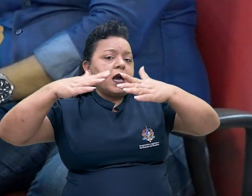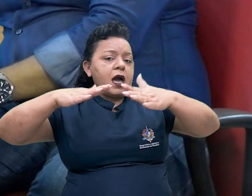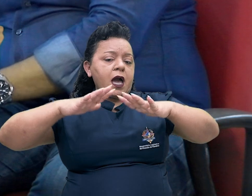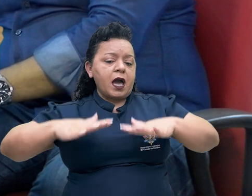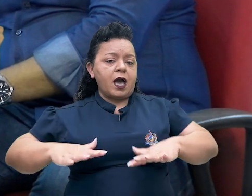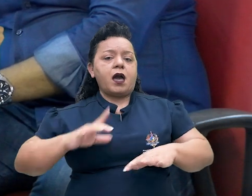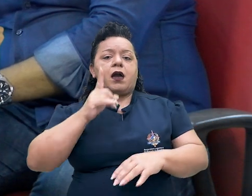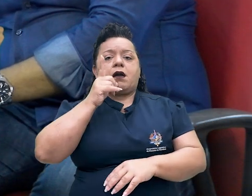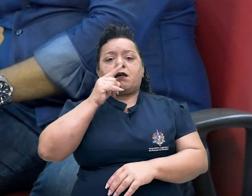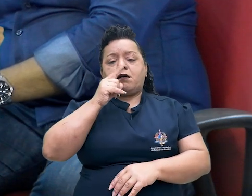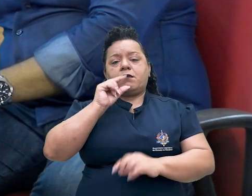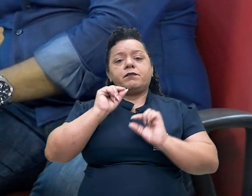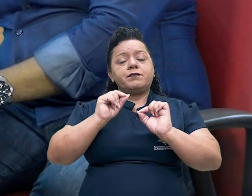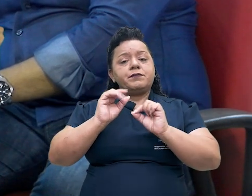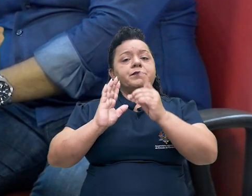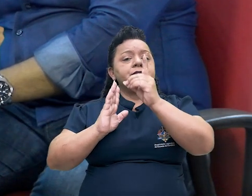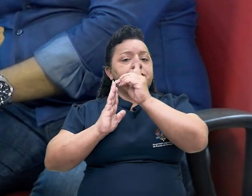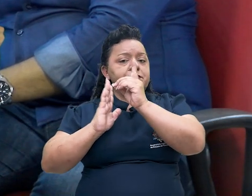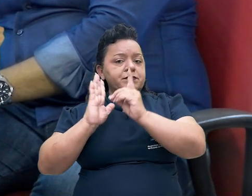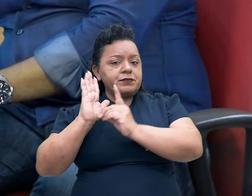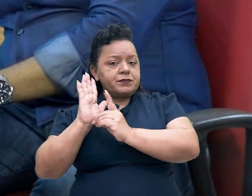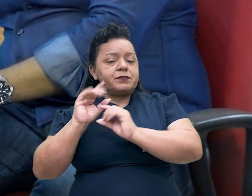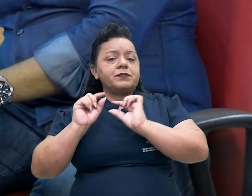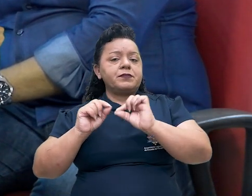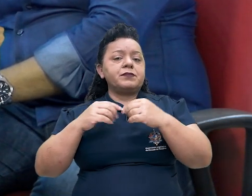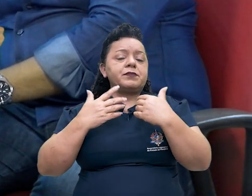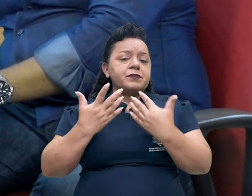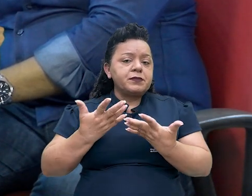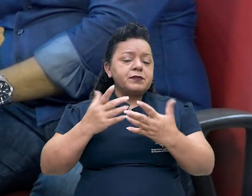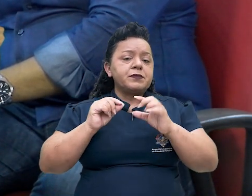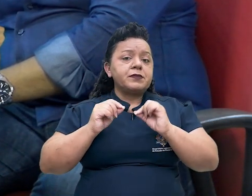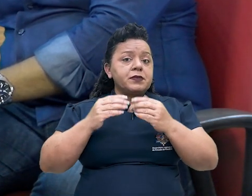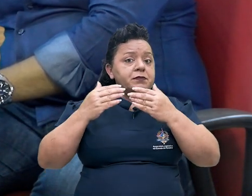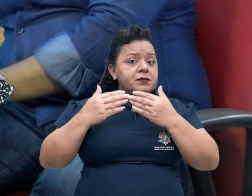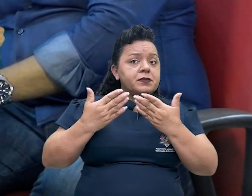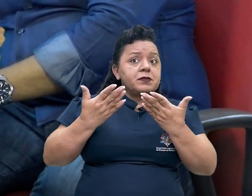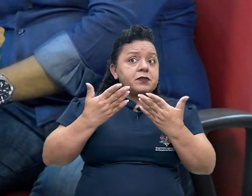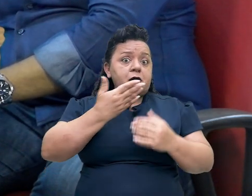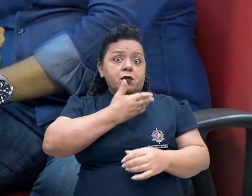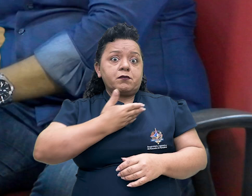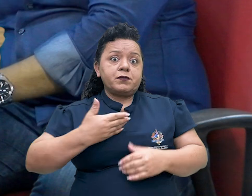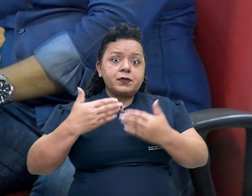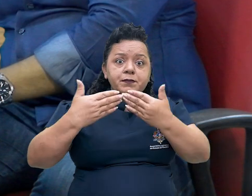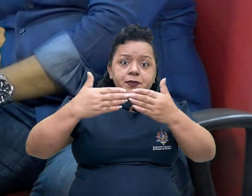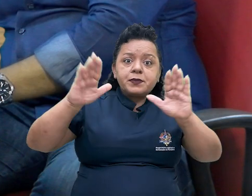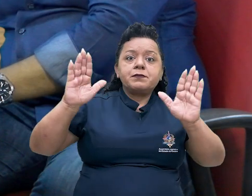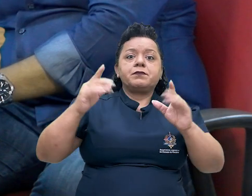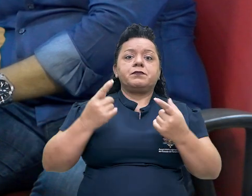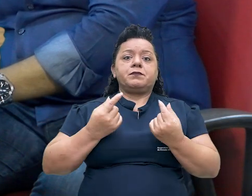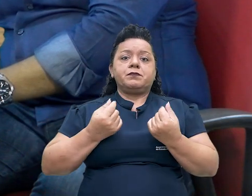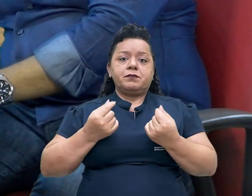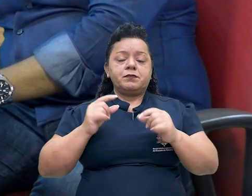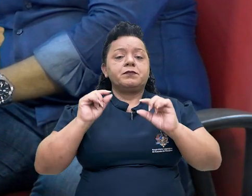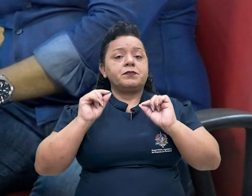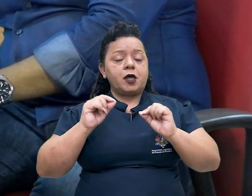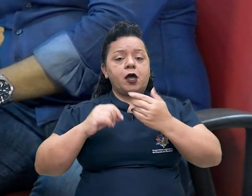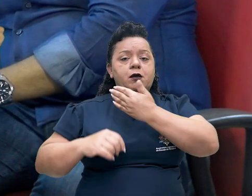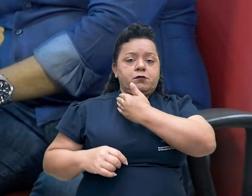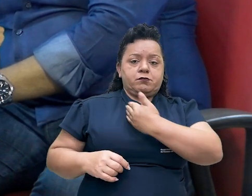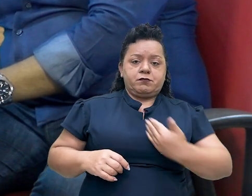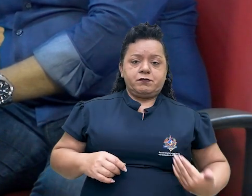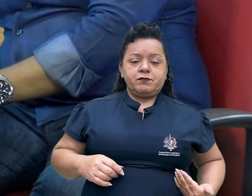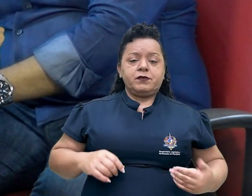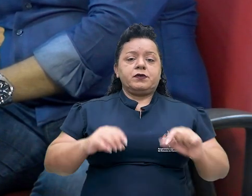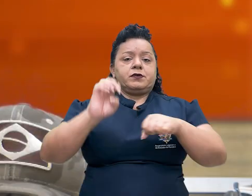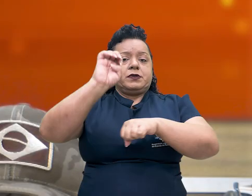situação nesse momento de de de de que se decreta um estado de calamidade o governo abre também os cofres né sim